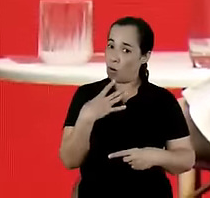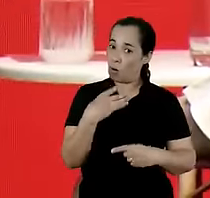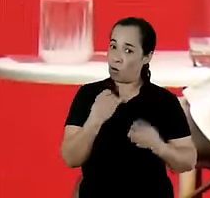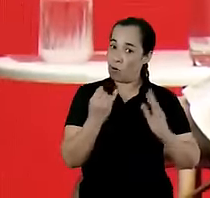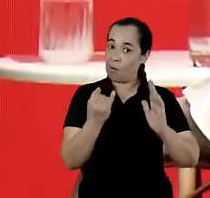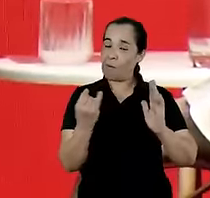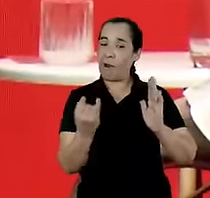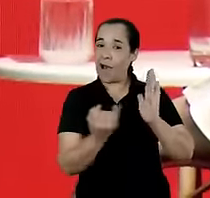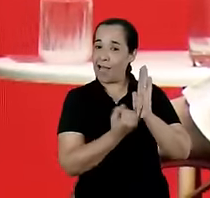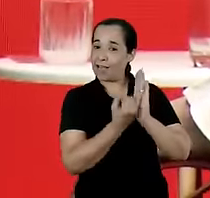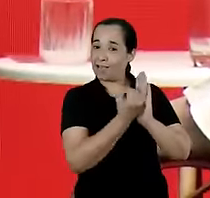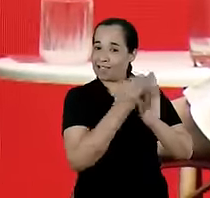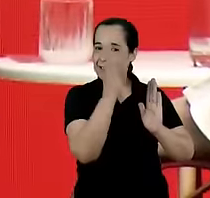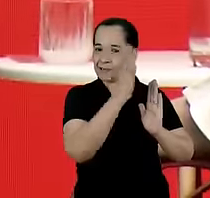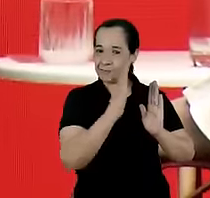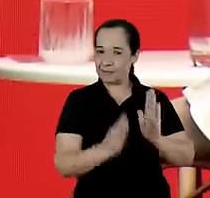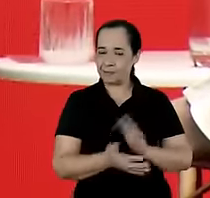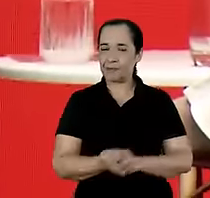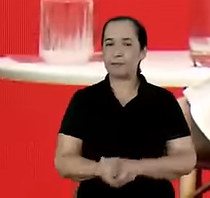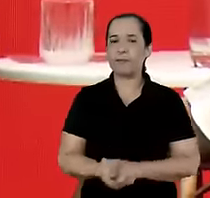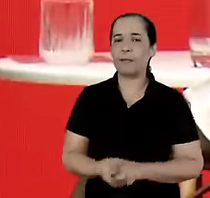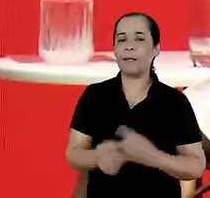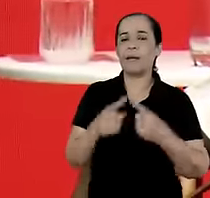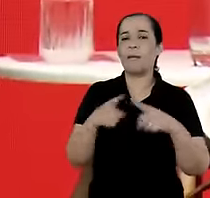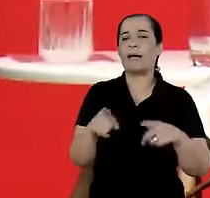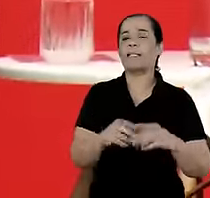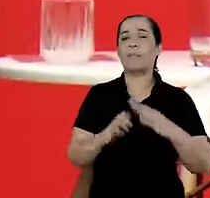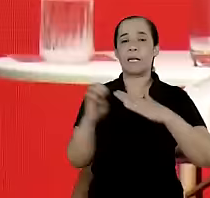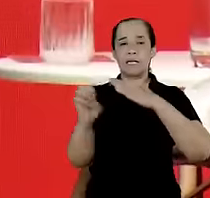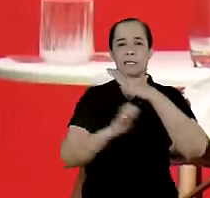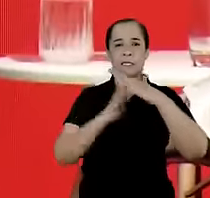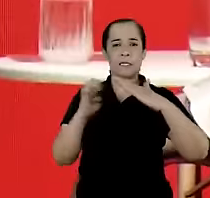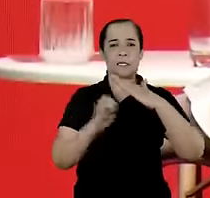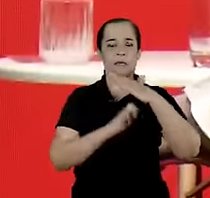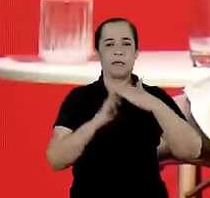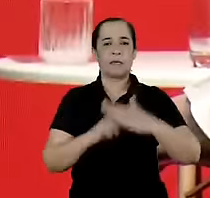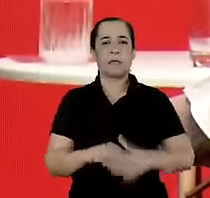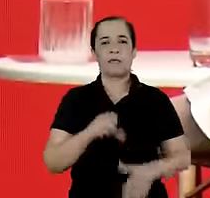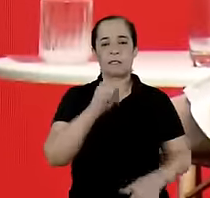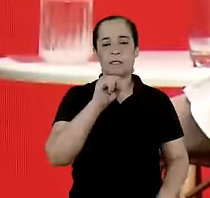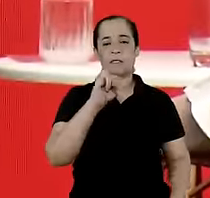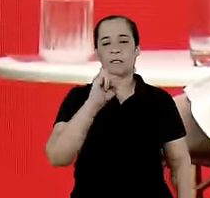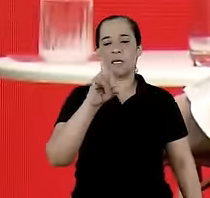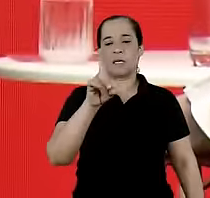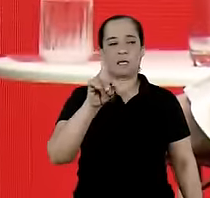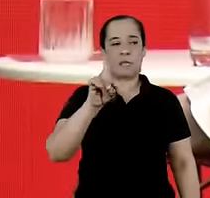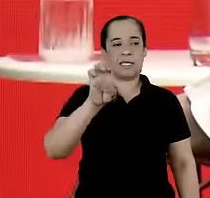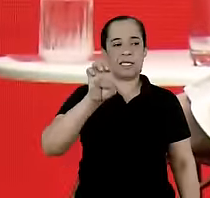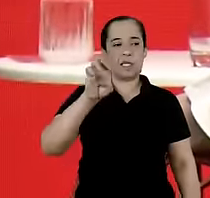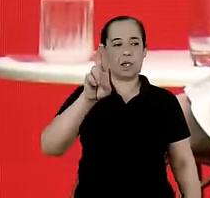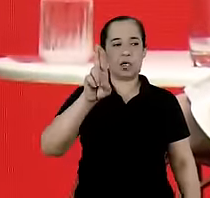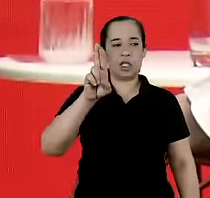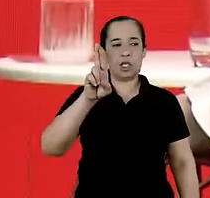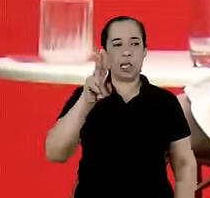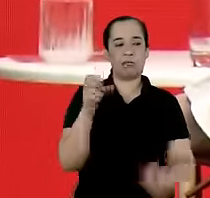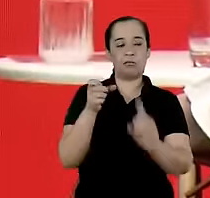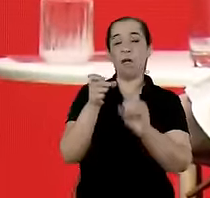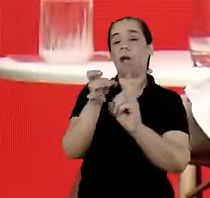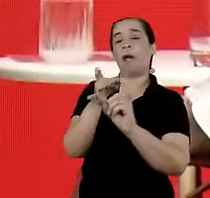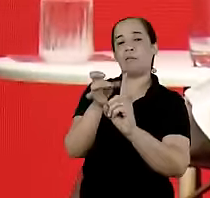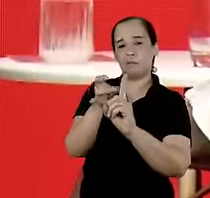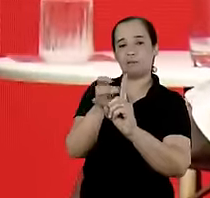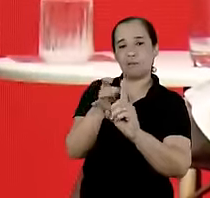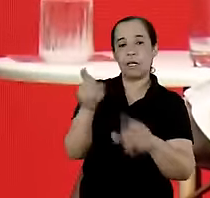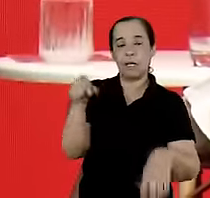desdobramentos mas paraas empresas Siderúrgicas Brasileiras é um problema porque daí o a margem delas é é pior então quer dizer